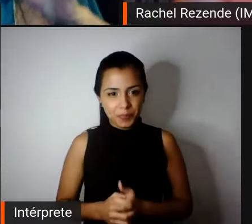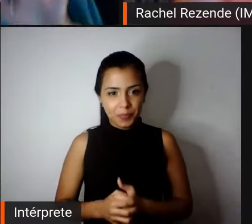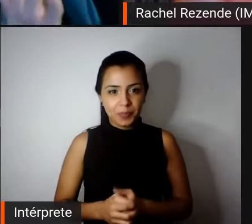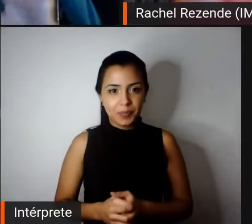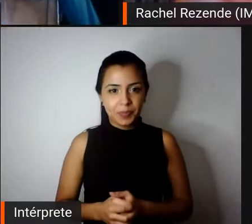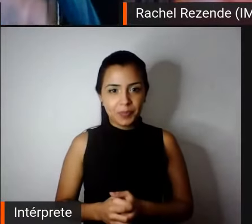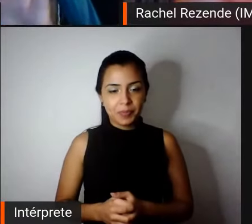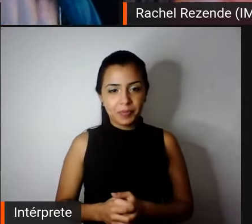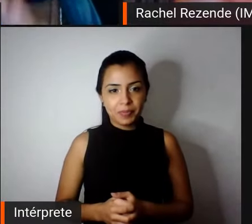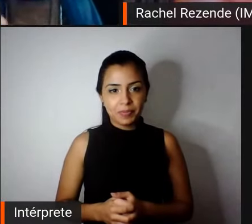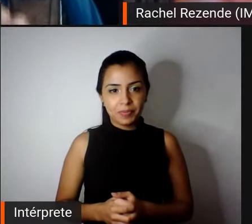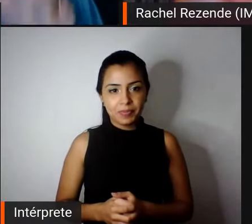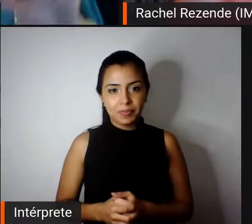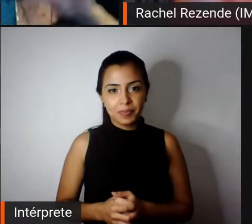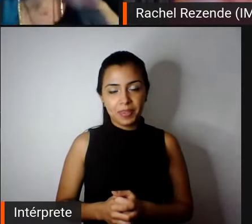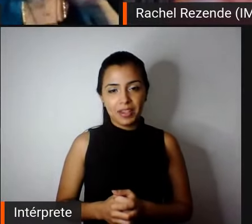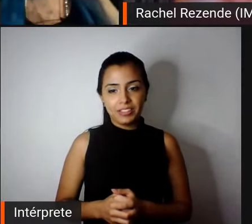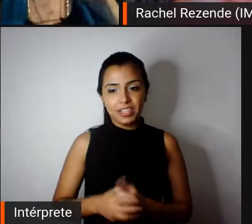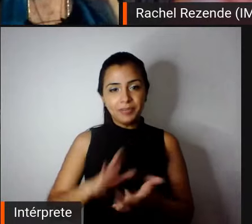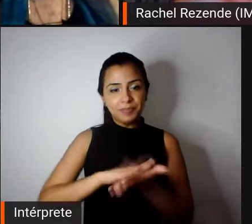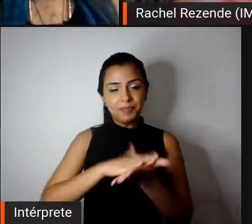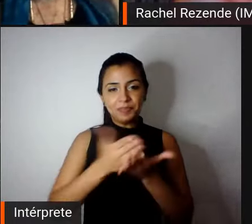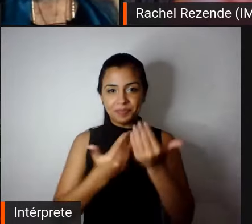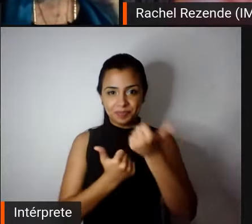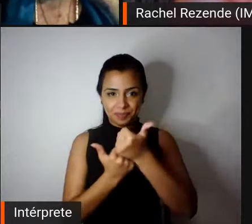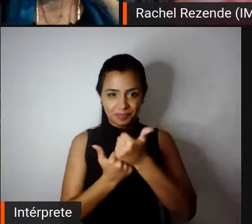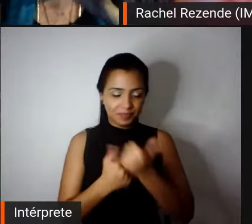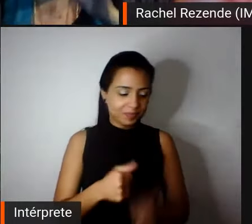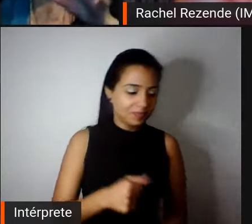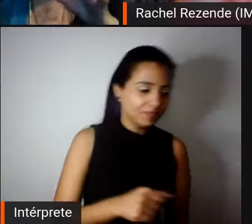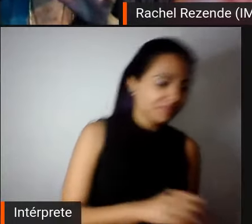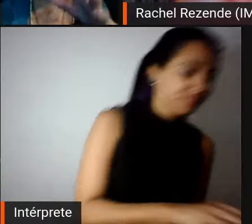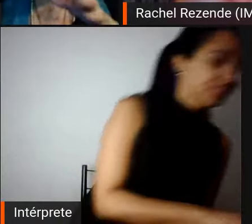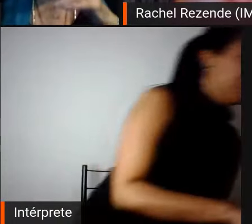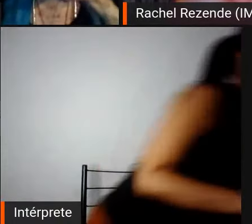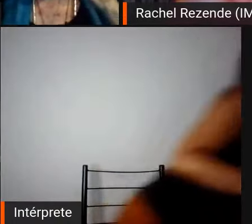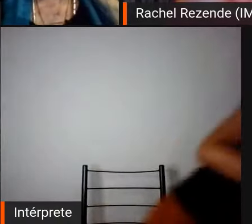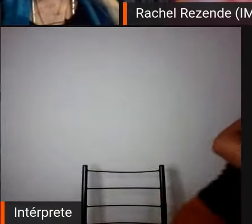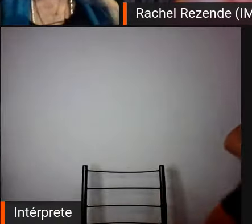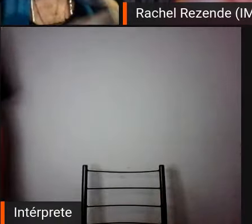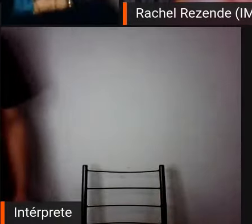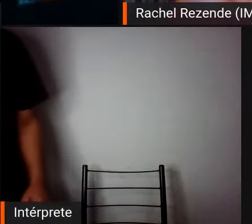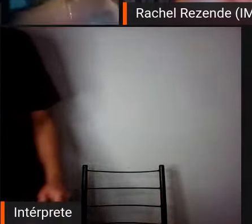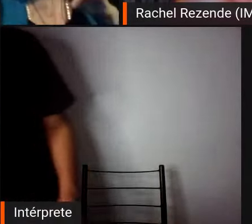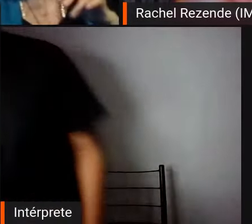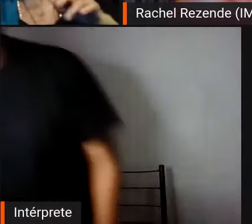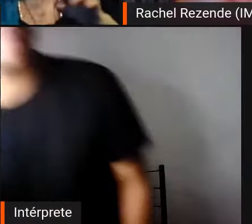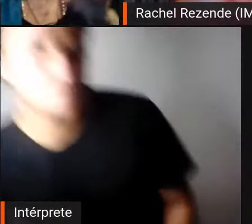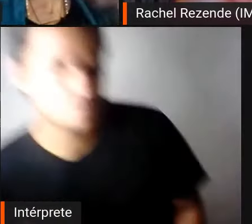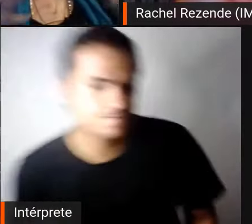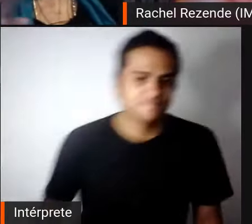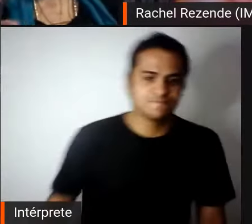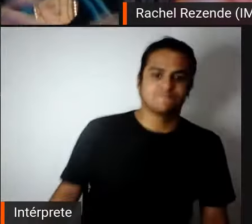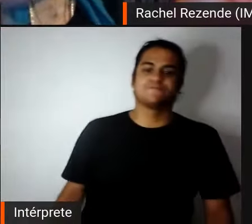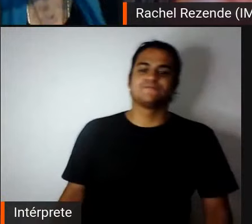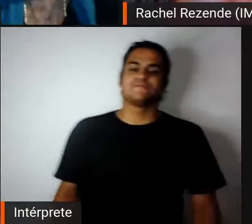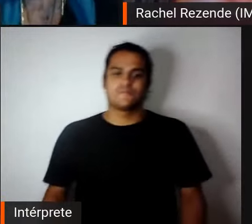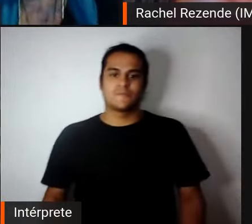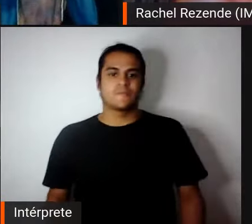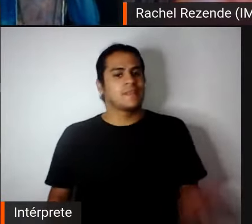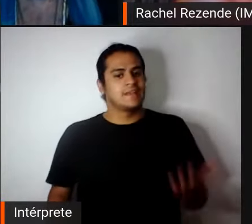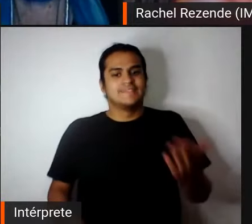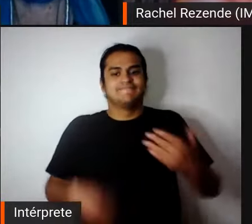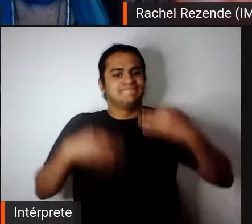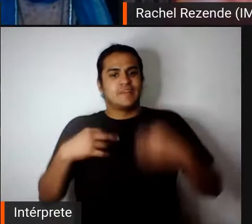não podias ter deixado de falar isso. Porque, olha bem, aqui nesse espaço que vocês estão